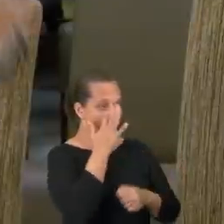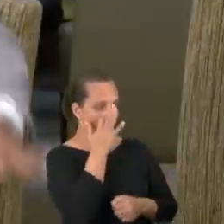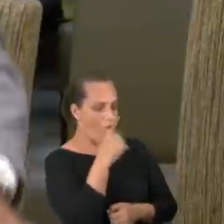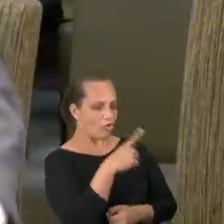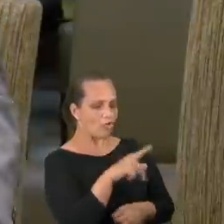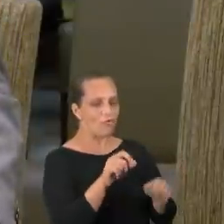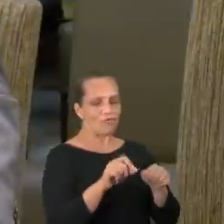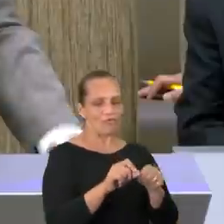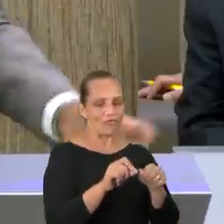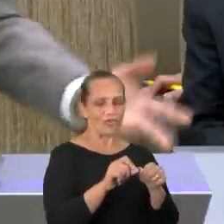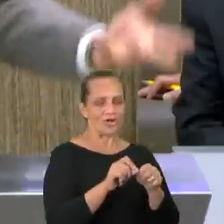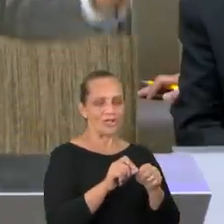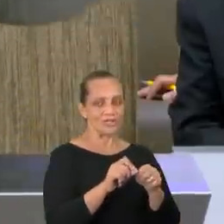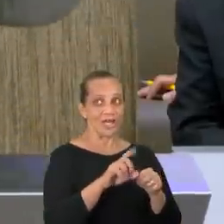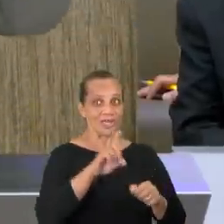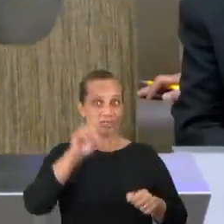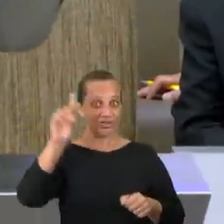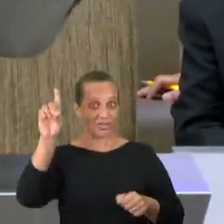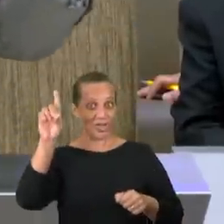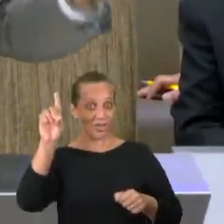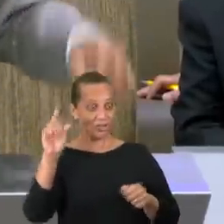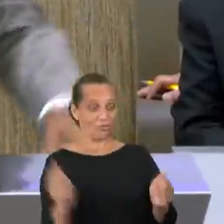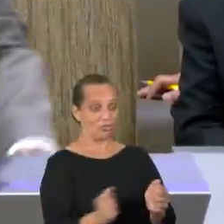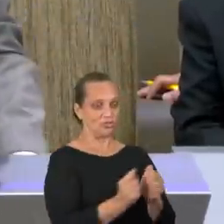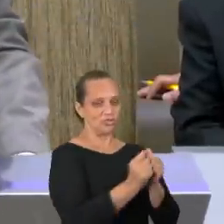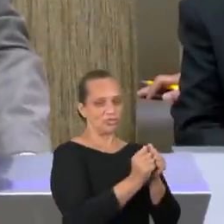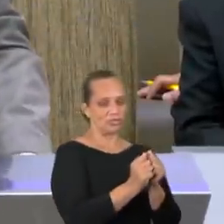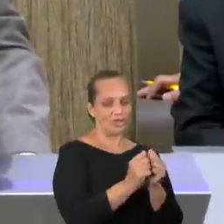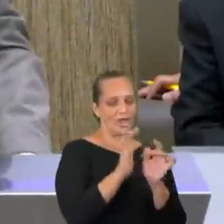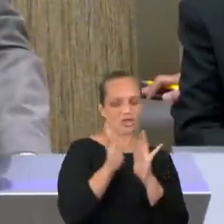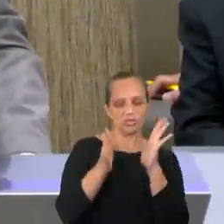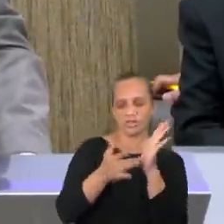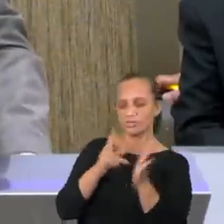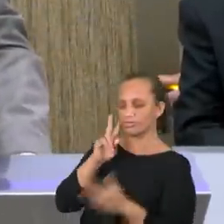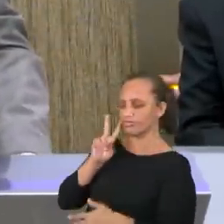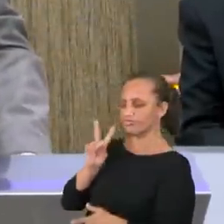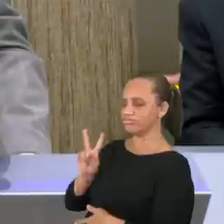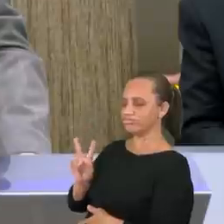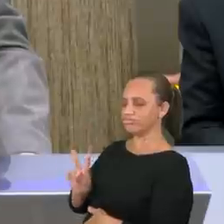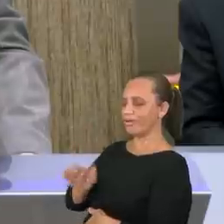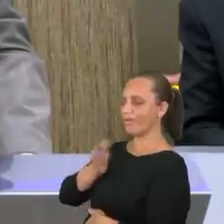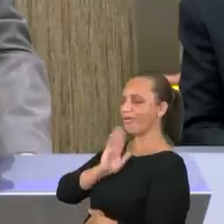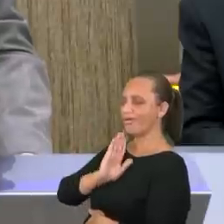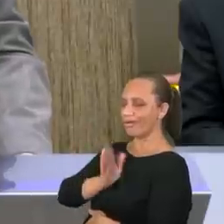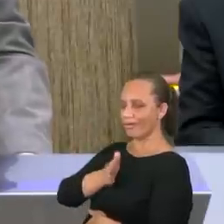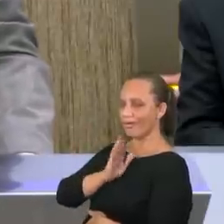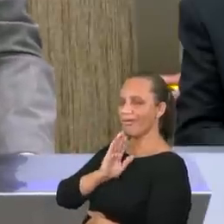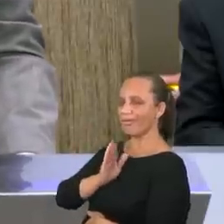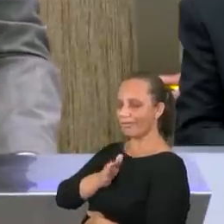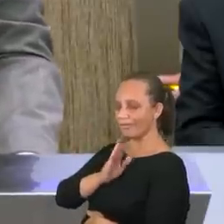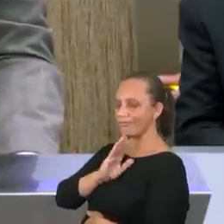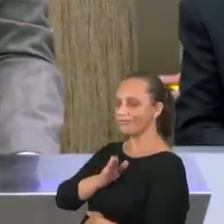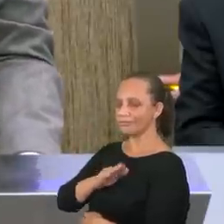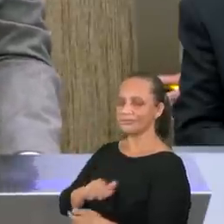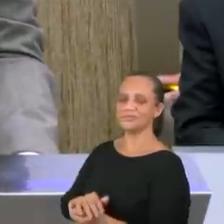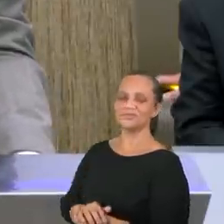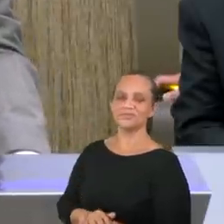fazes se Deus não for com ele. Jesus olhando para o coração dele.